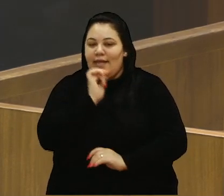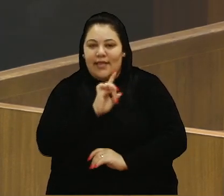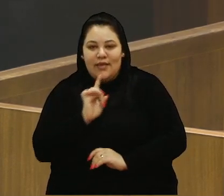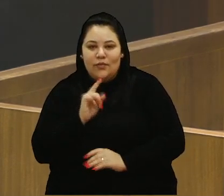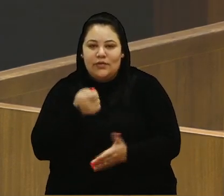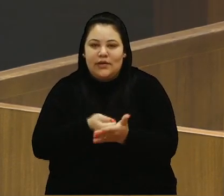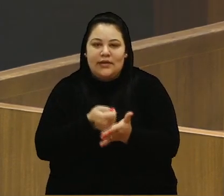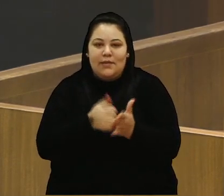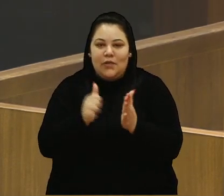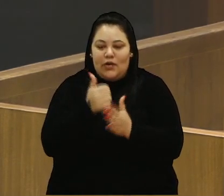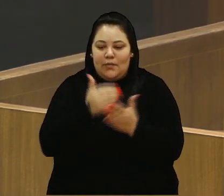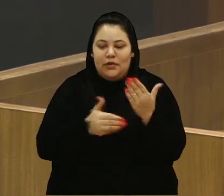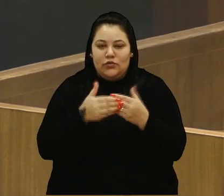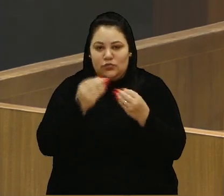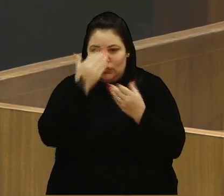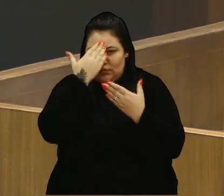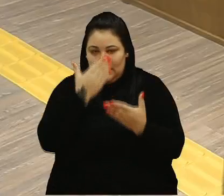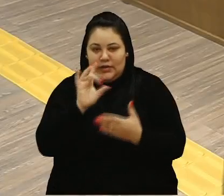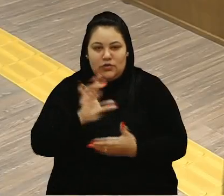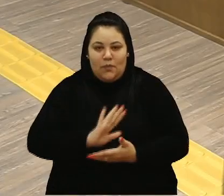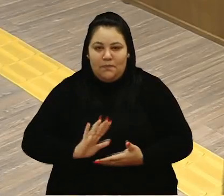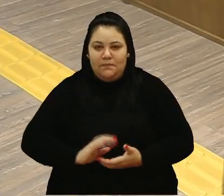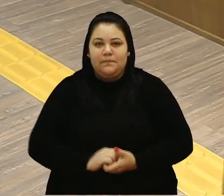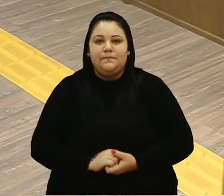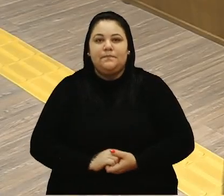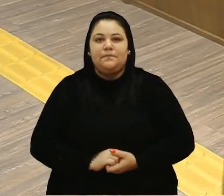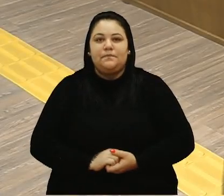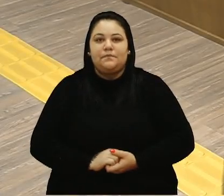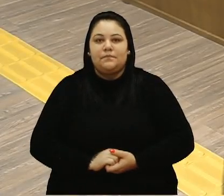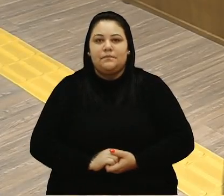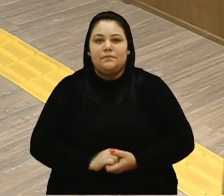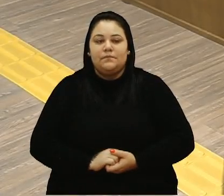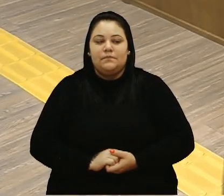para todo mundo. Então, muito obrigado. Seria isso. Obrigado, presidente. Obrigado, vereador.